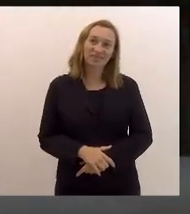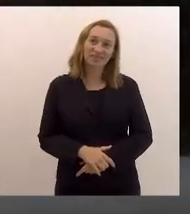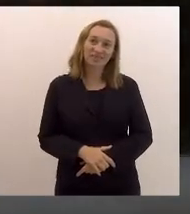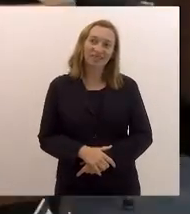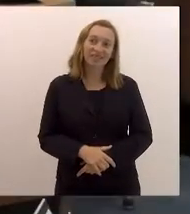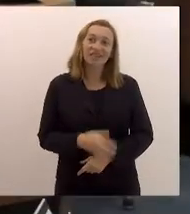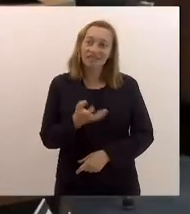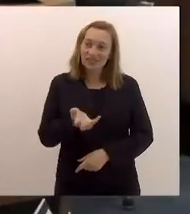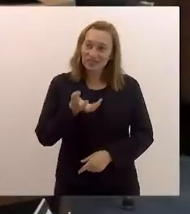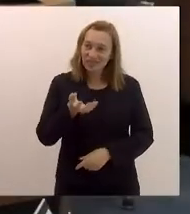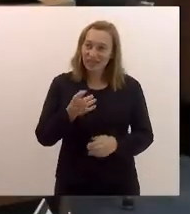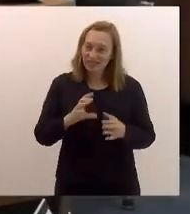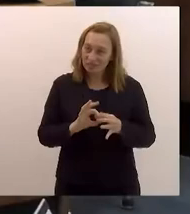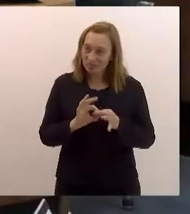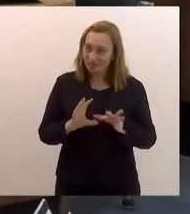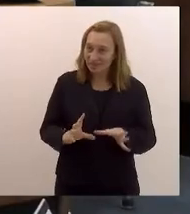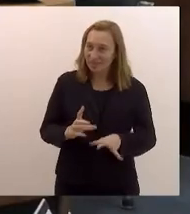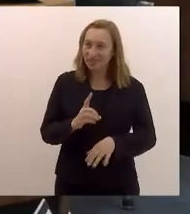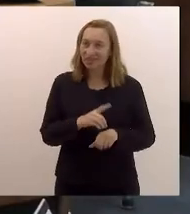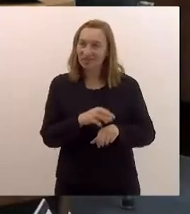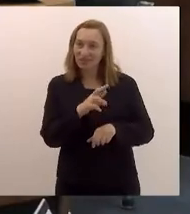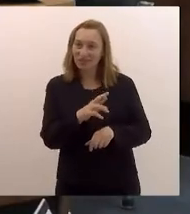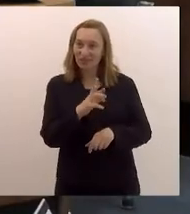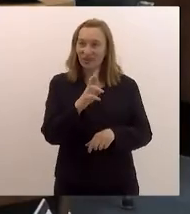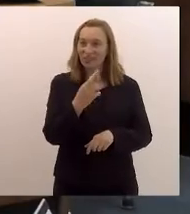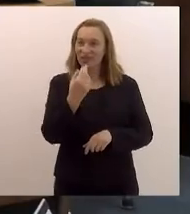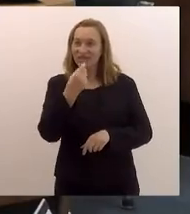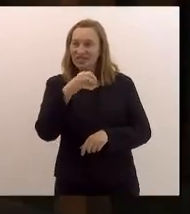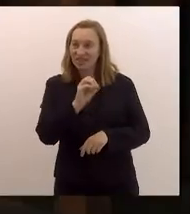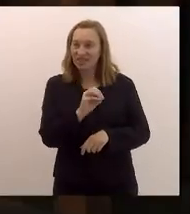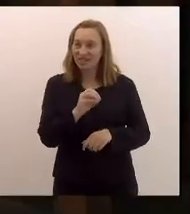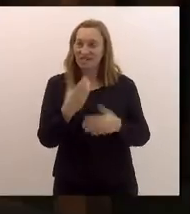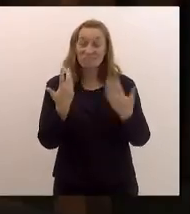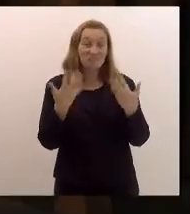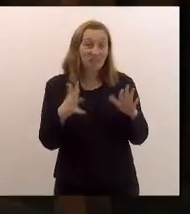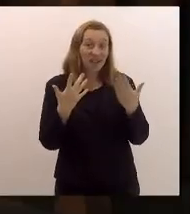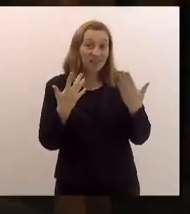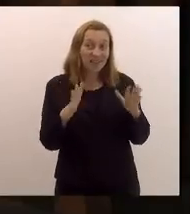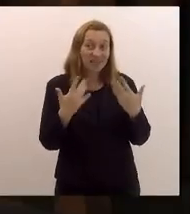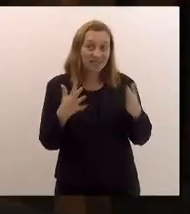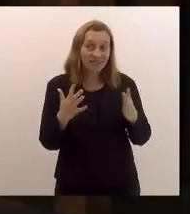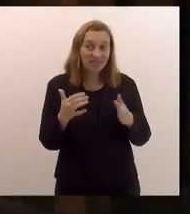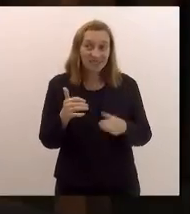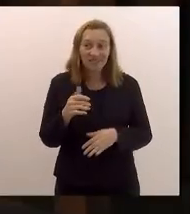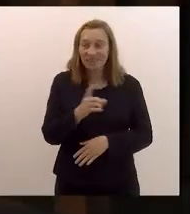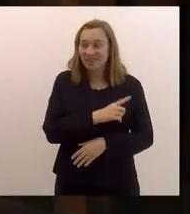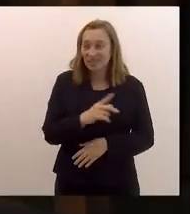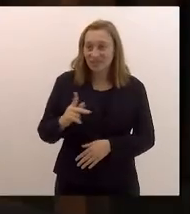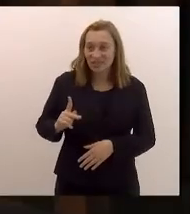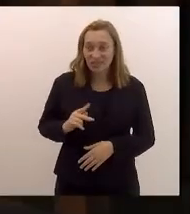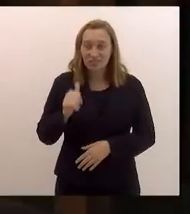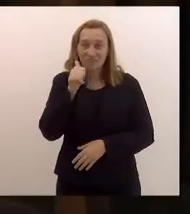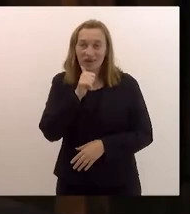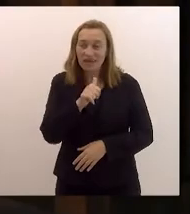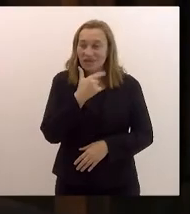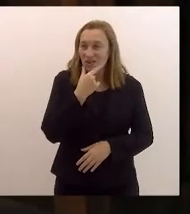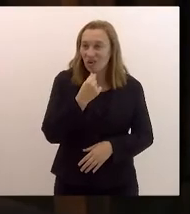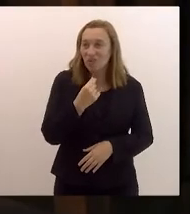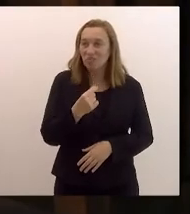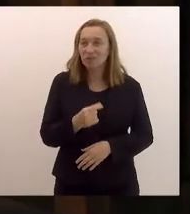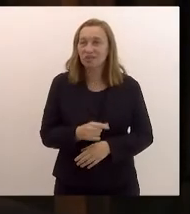e eu quero me permitir Doutor Rodrigo a saudar os Defensores e defensoras